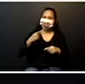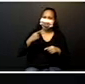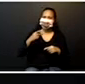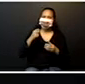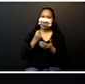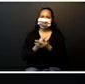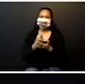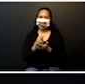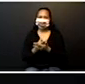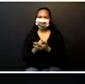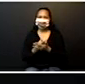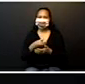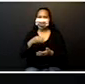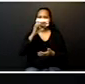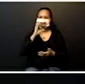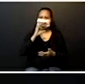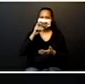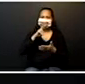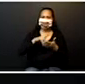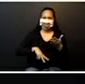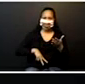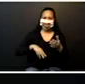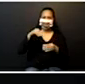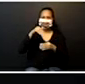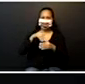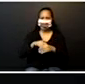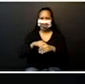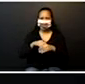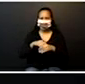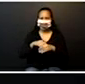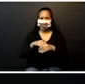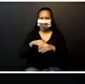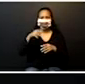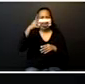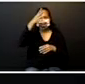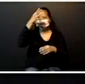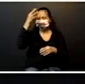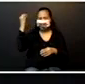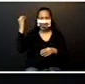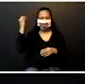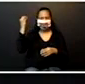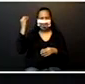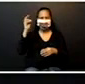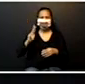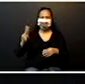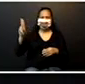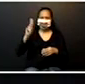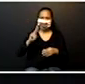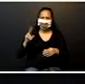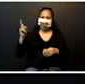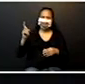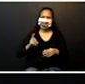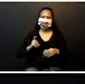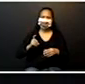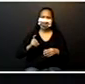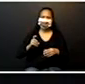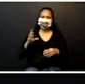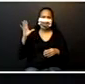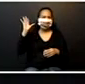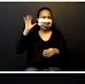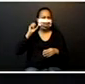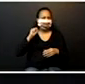compre, beba, leia, vote, não se esqueça. Use, seja,